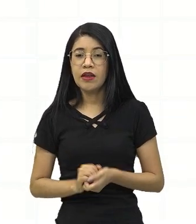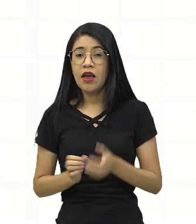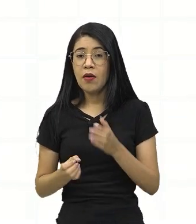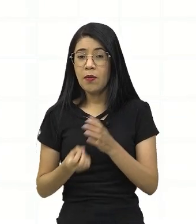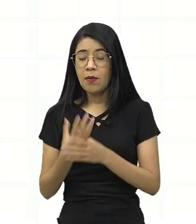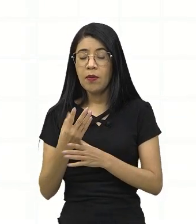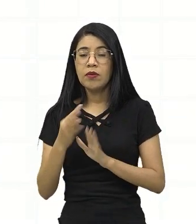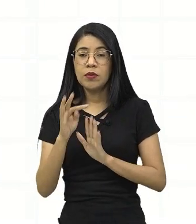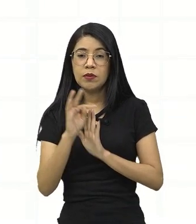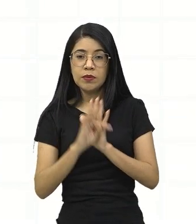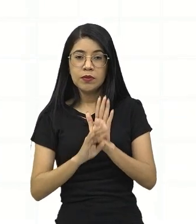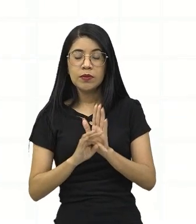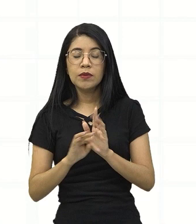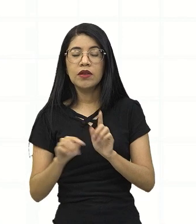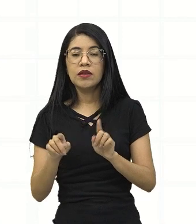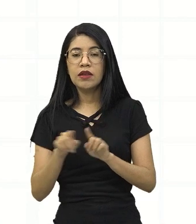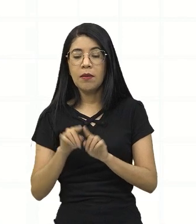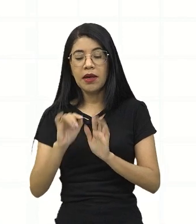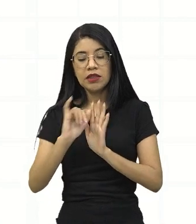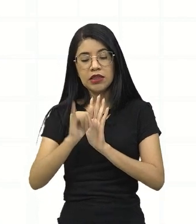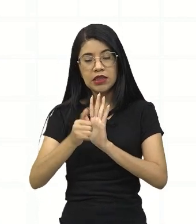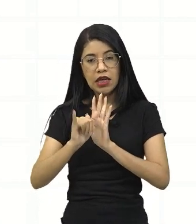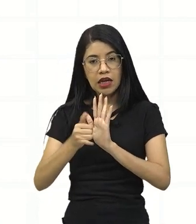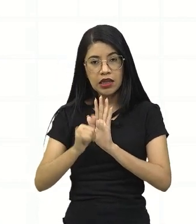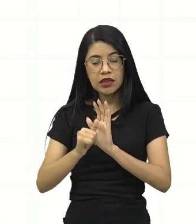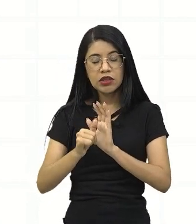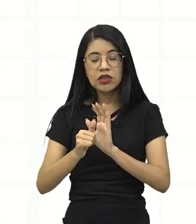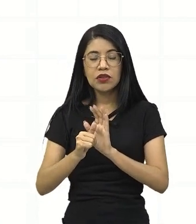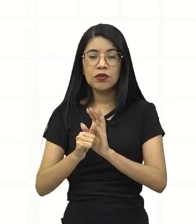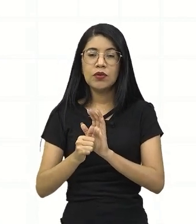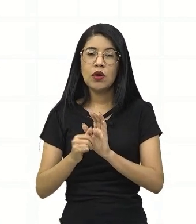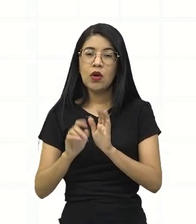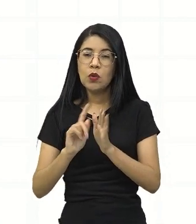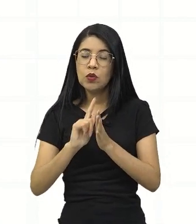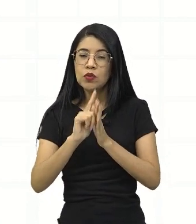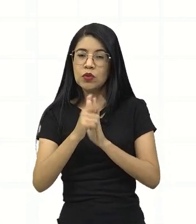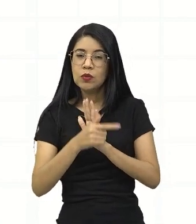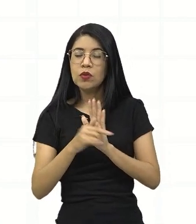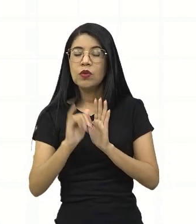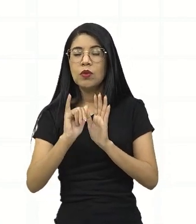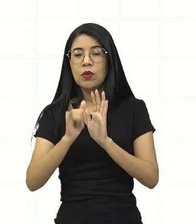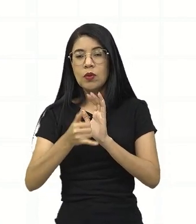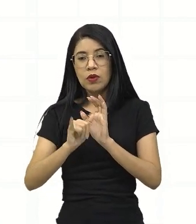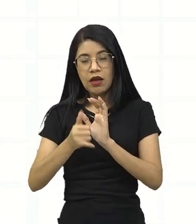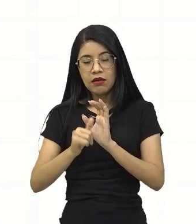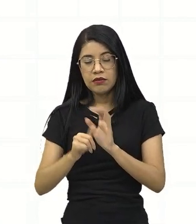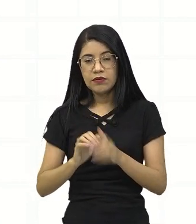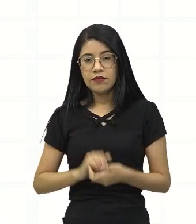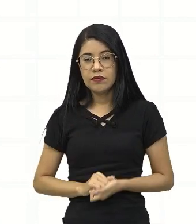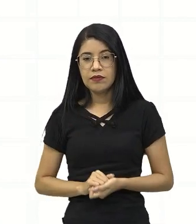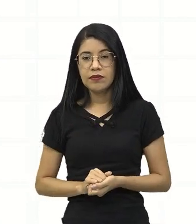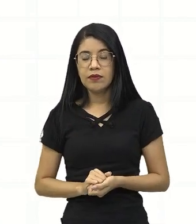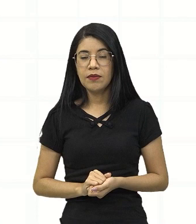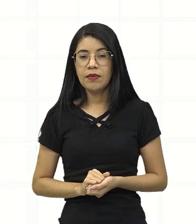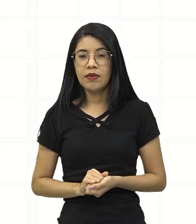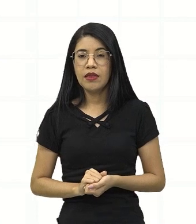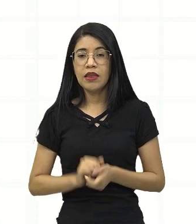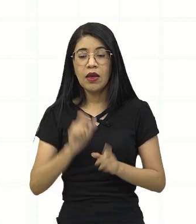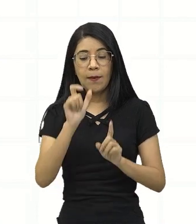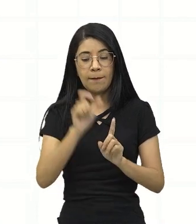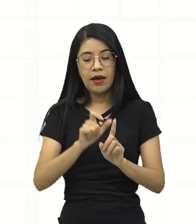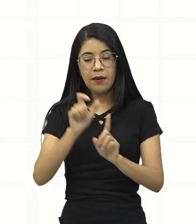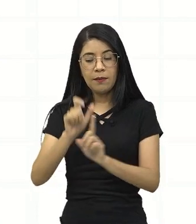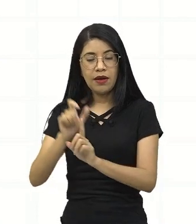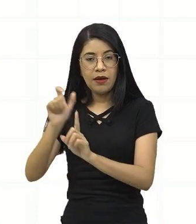narrativa, é um texto narrativo, é um gênero textual narrativo em que os